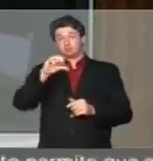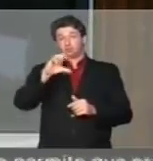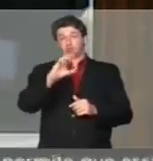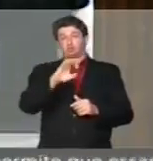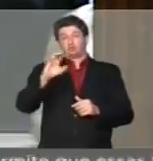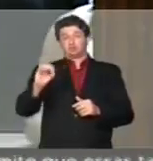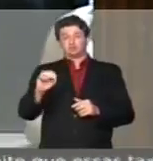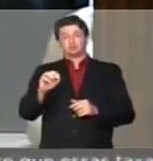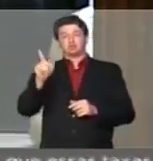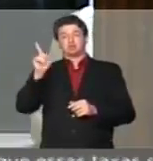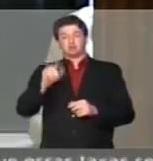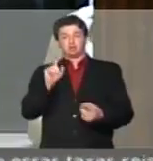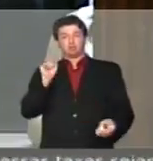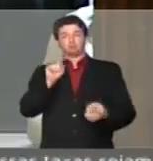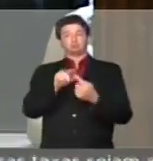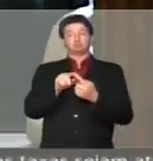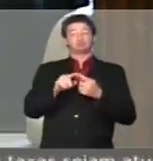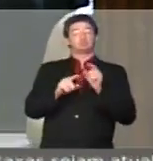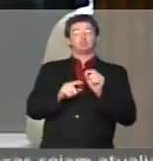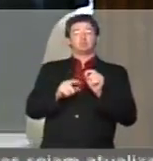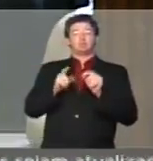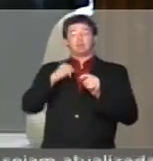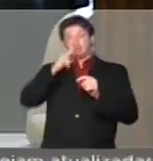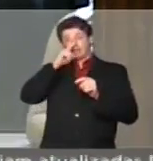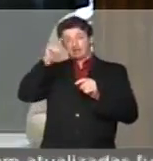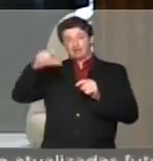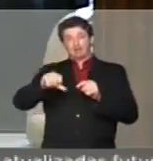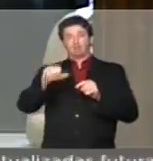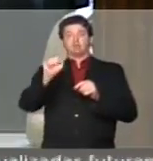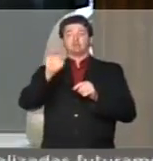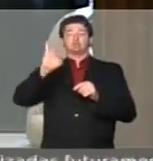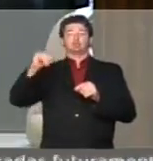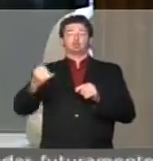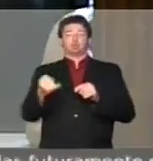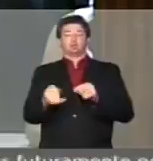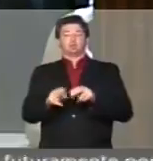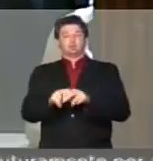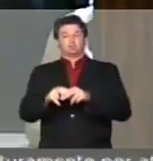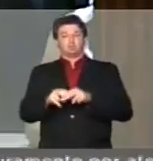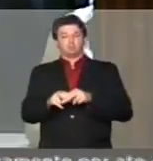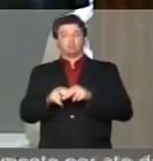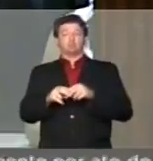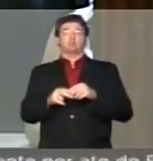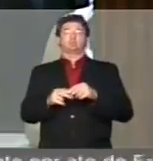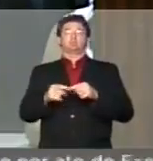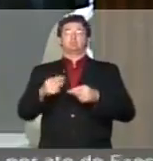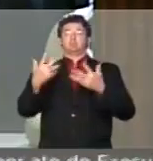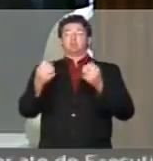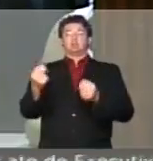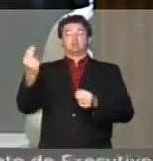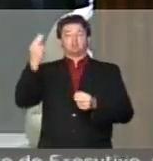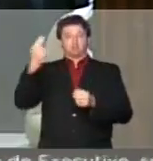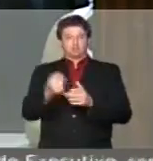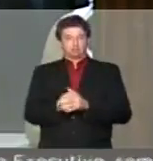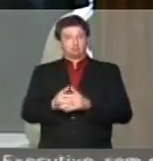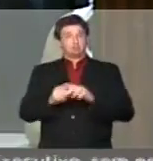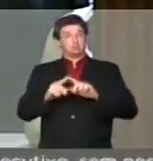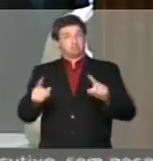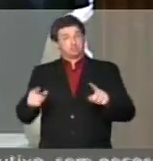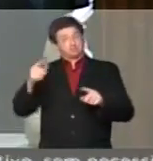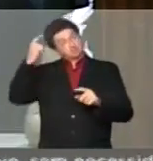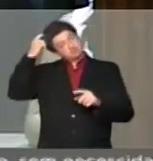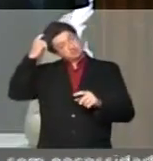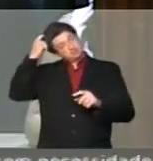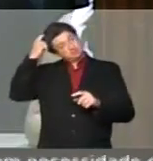183.900 foram objetos de agravo ao STJ em razão da inadmissibilidade. Porém,